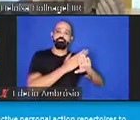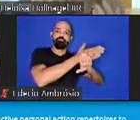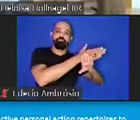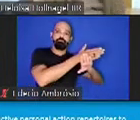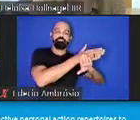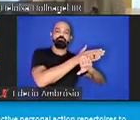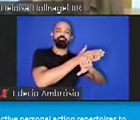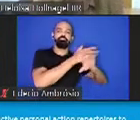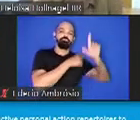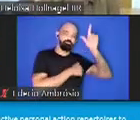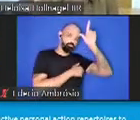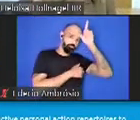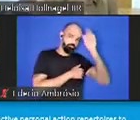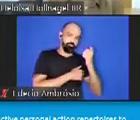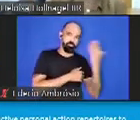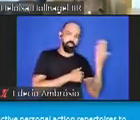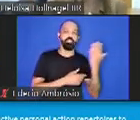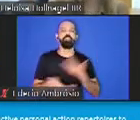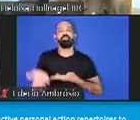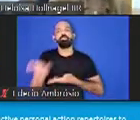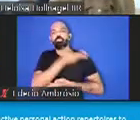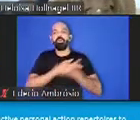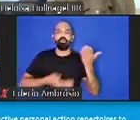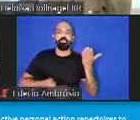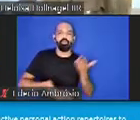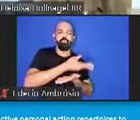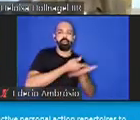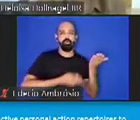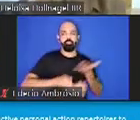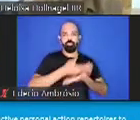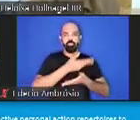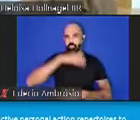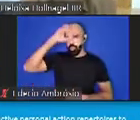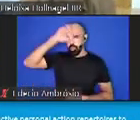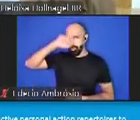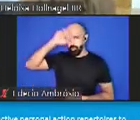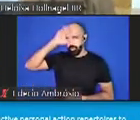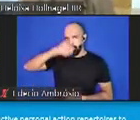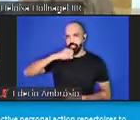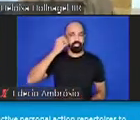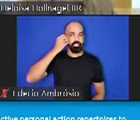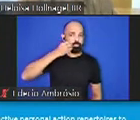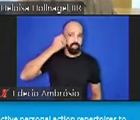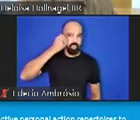digamos, compartilhando tanto a aprendizagem quanto a experiência,